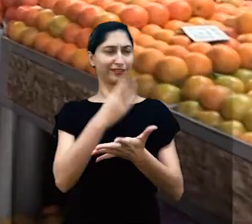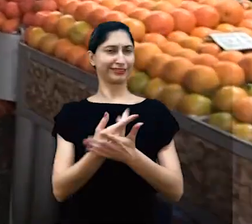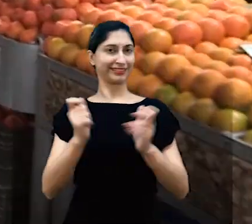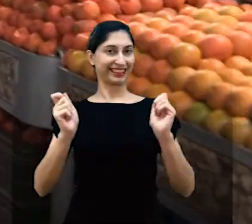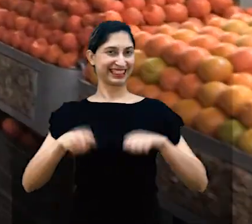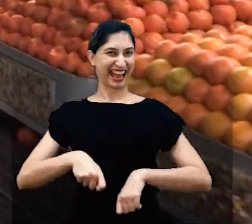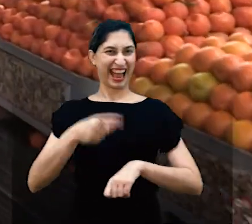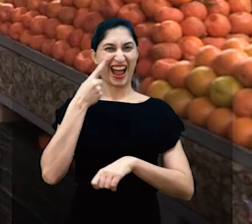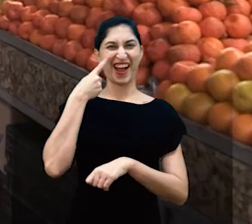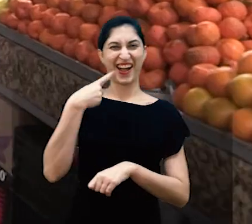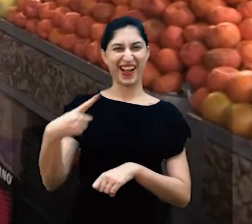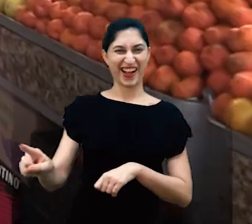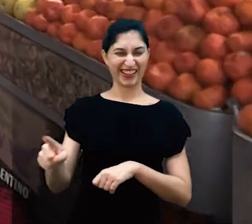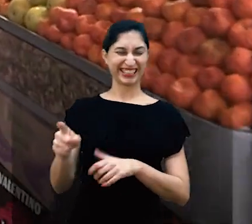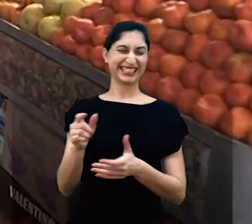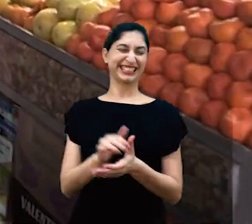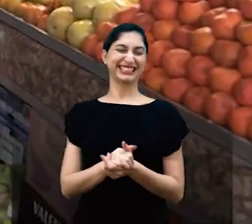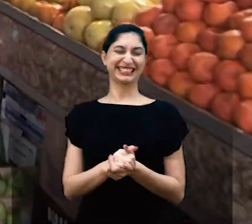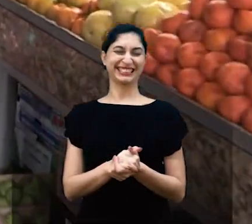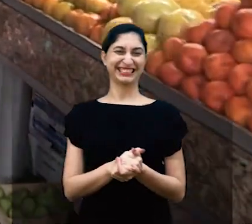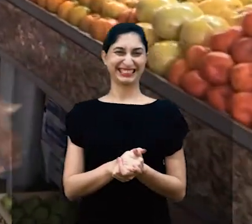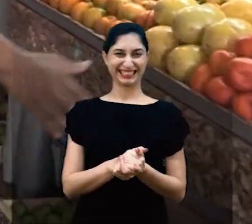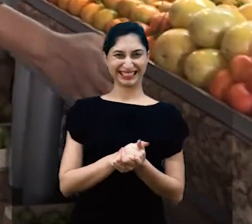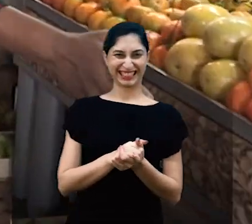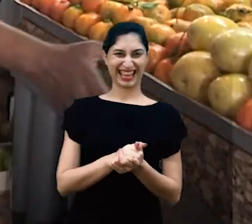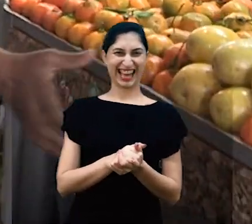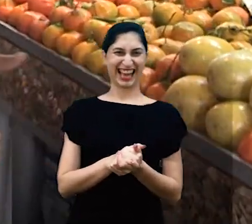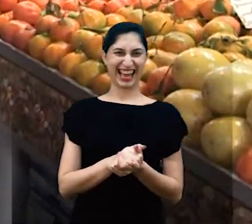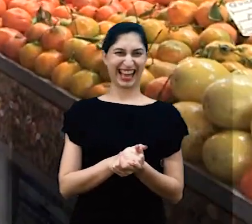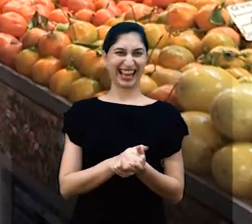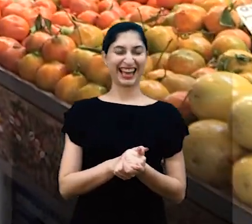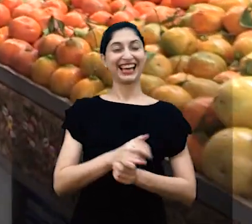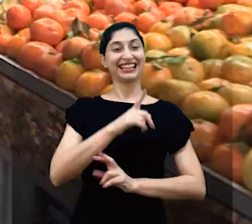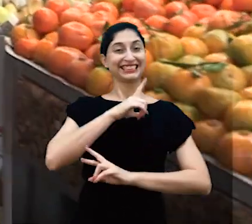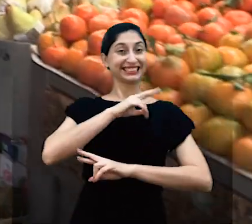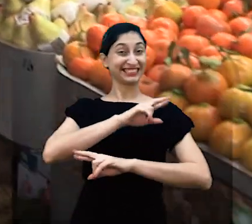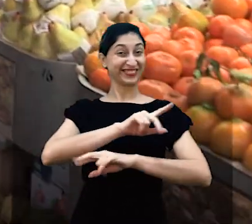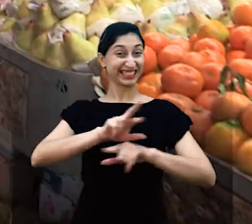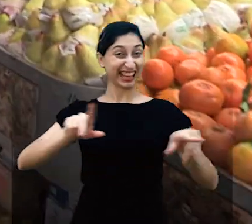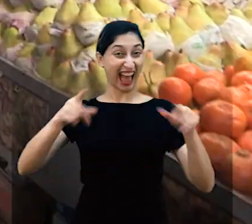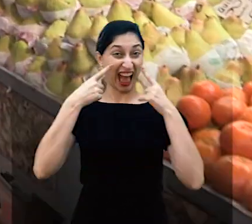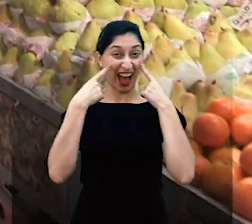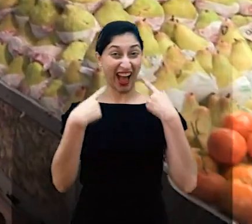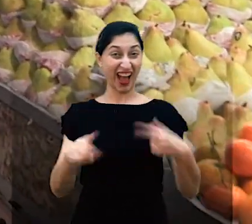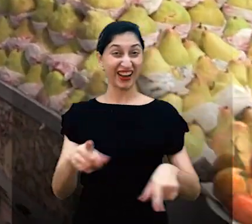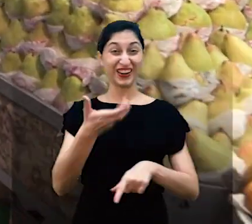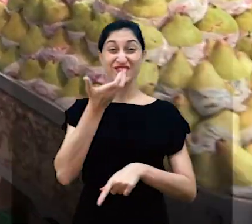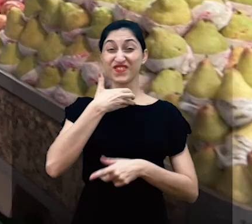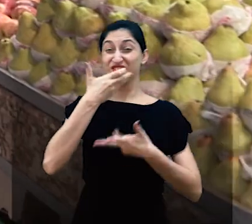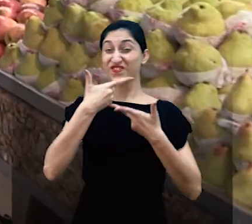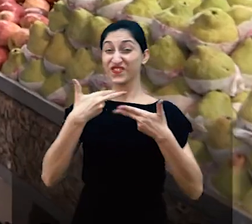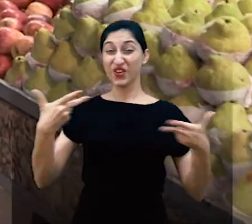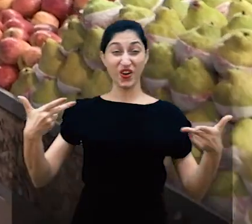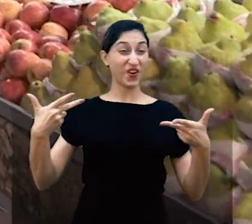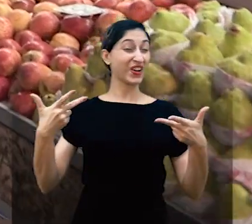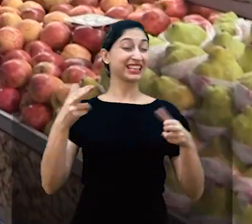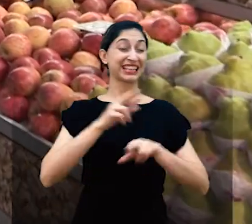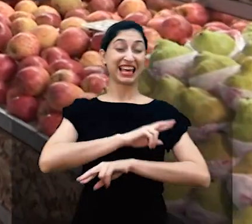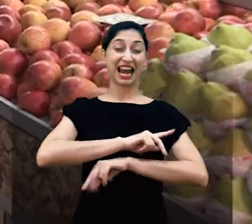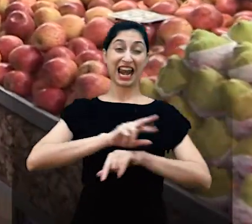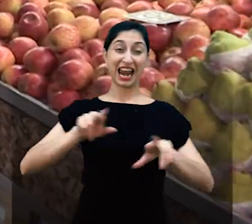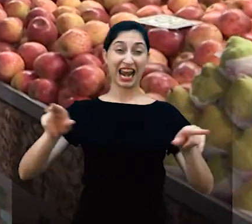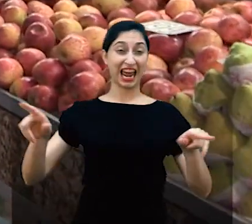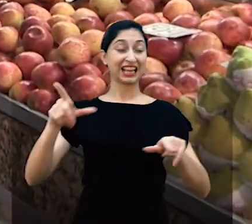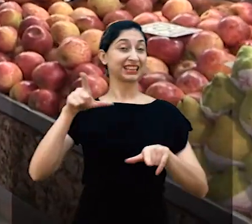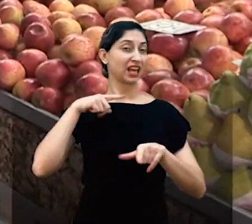A barraca do Batureba. A diversidade que nós temos aqui de frutas. Temos as